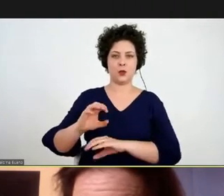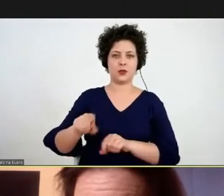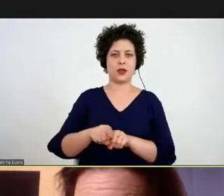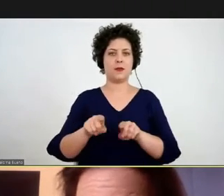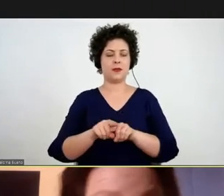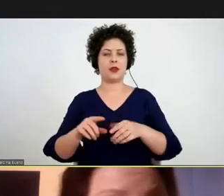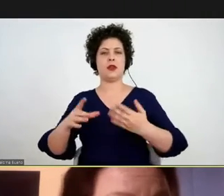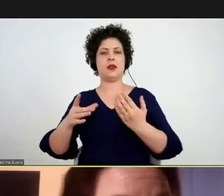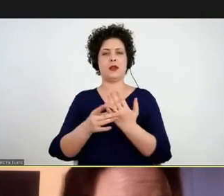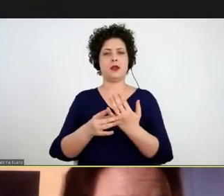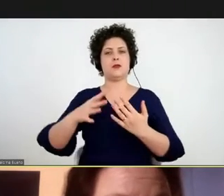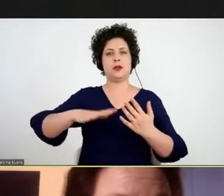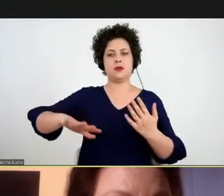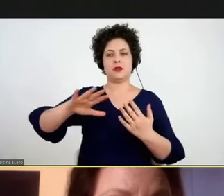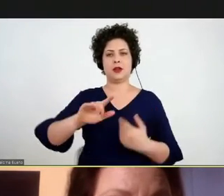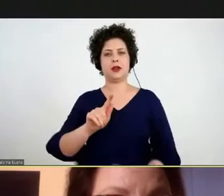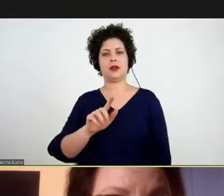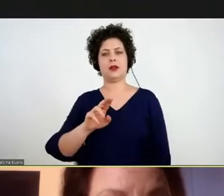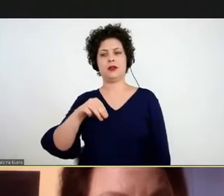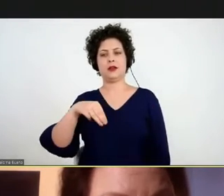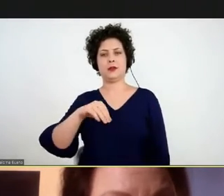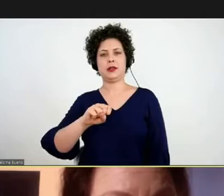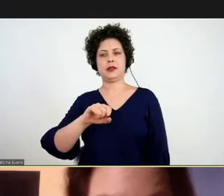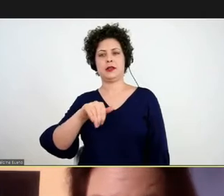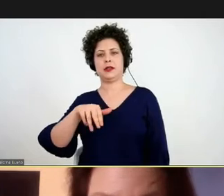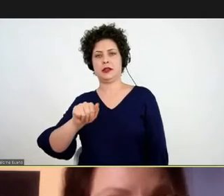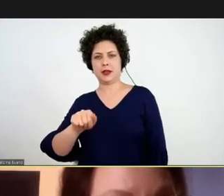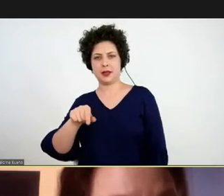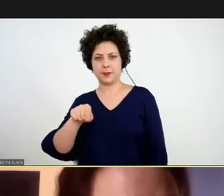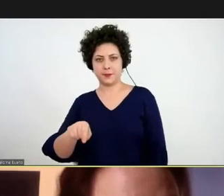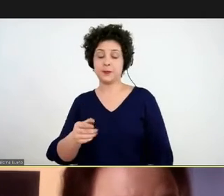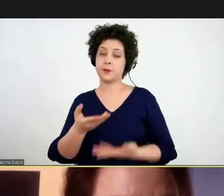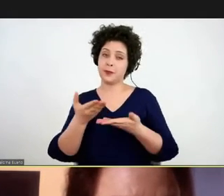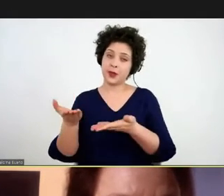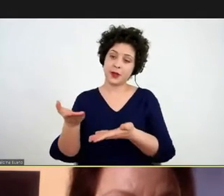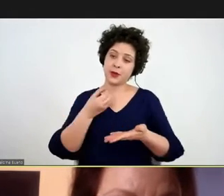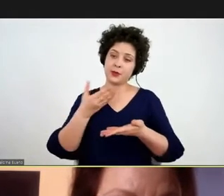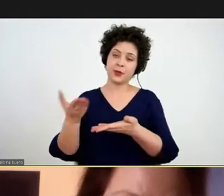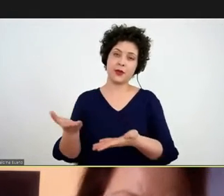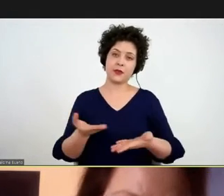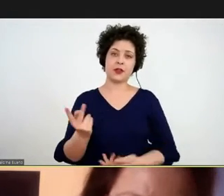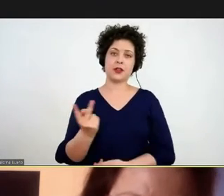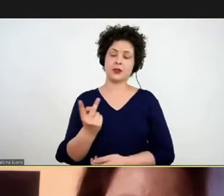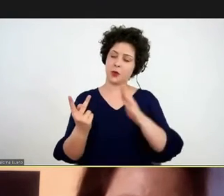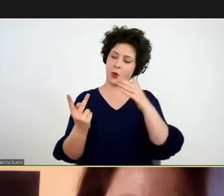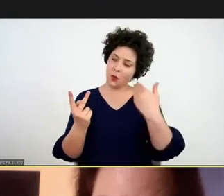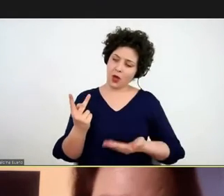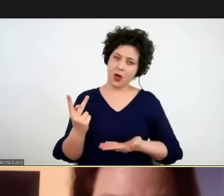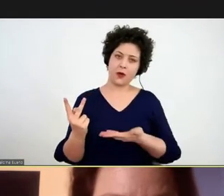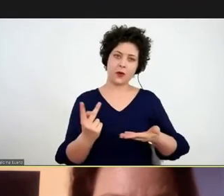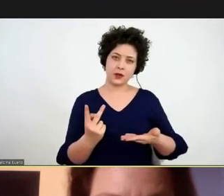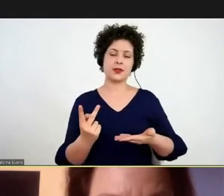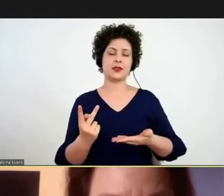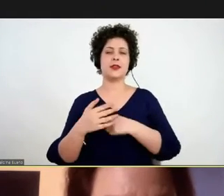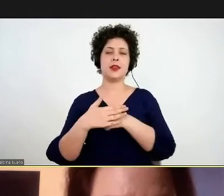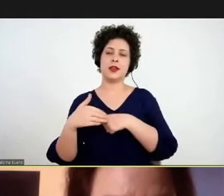Semiótica Greymasiana. E eu gostaria de dar boas-vindas a elas, é uma honra estar aqui com essas minhas 2